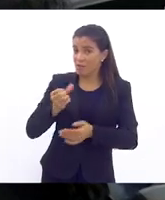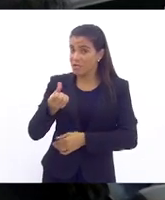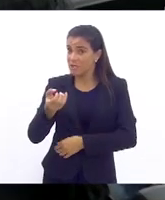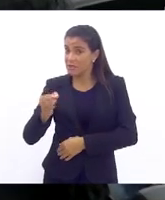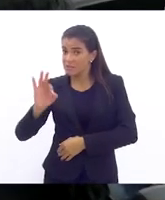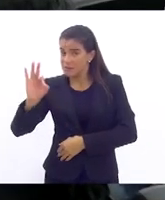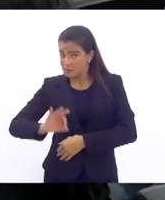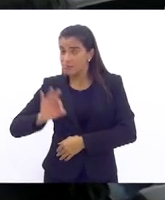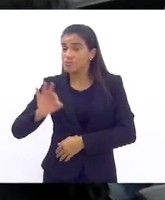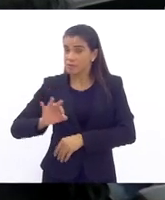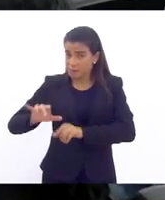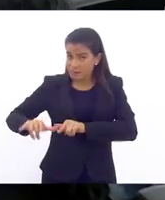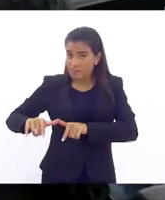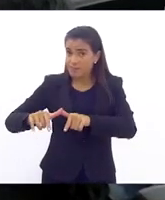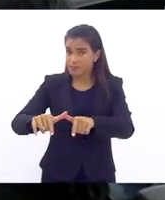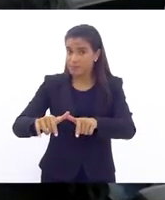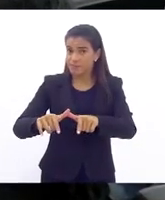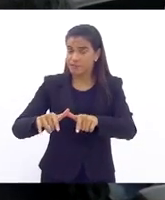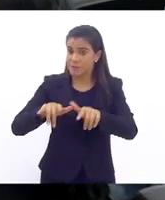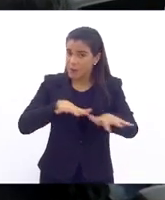outros 60% do assoreamento